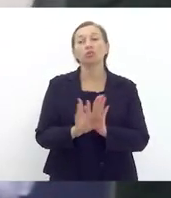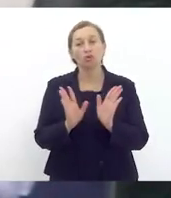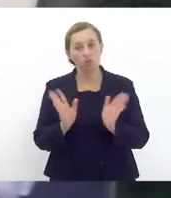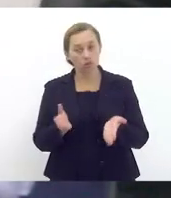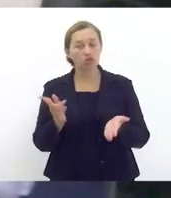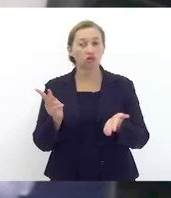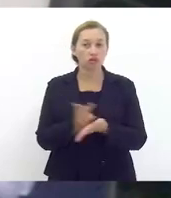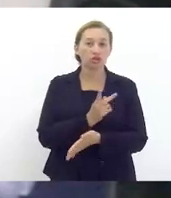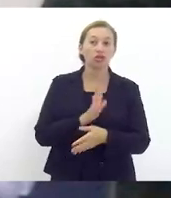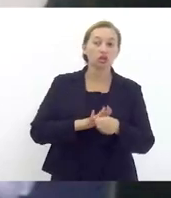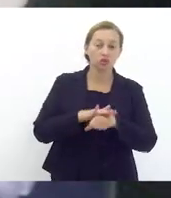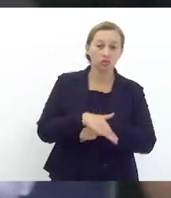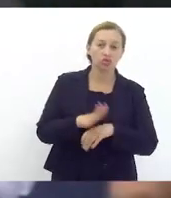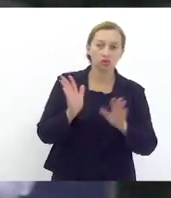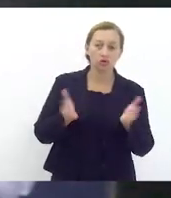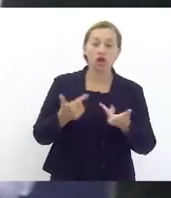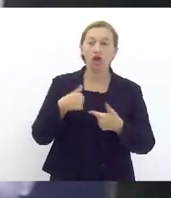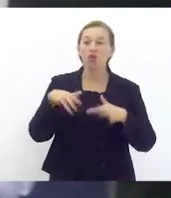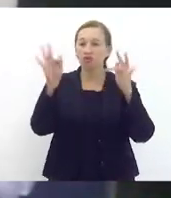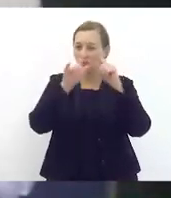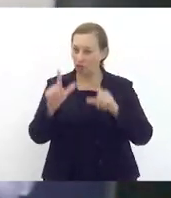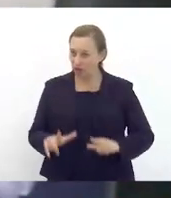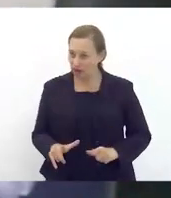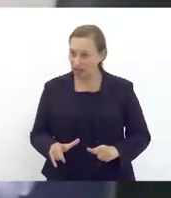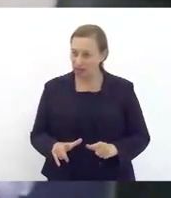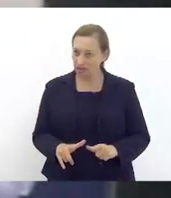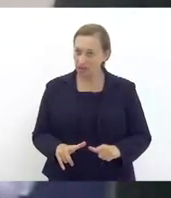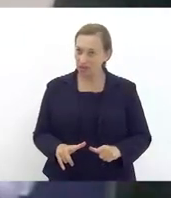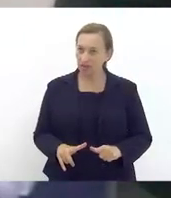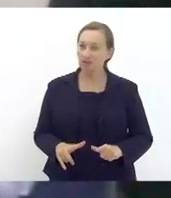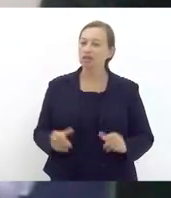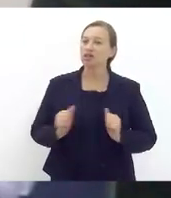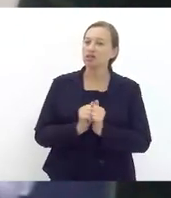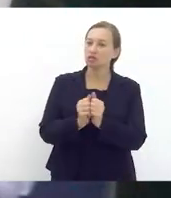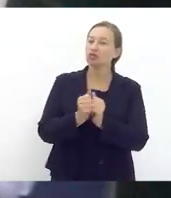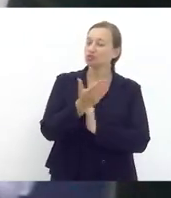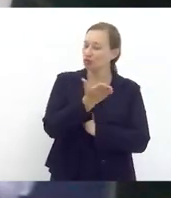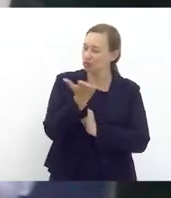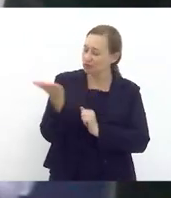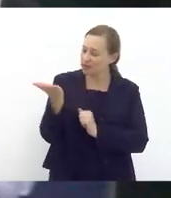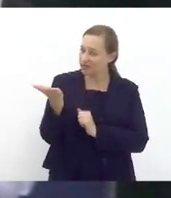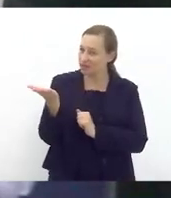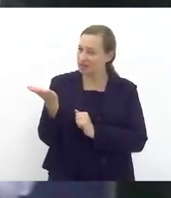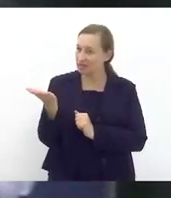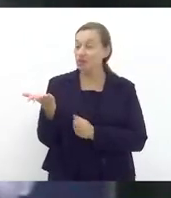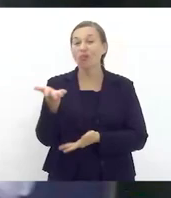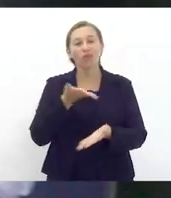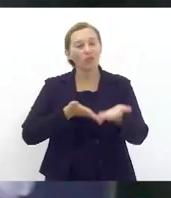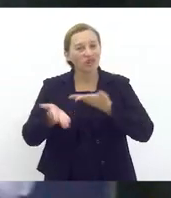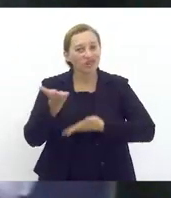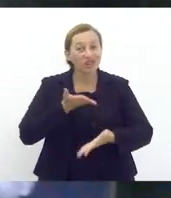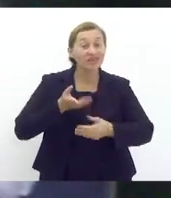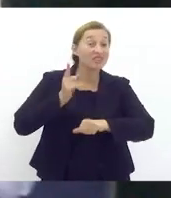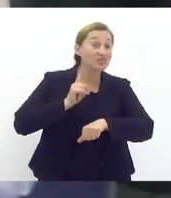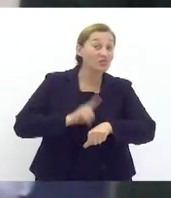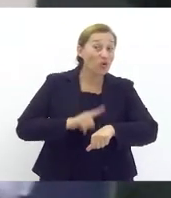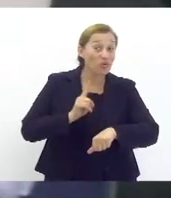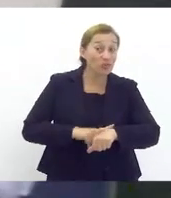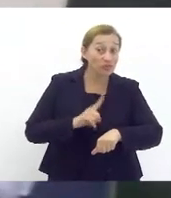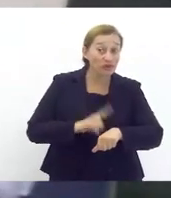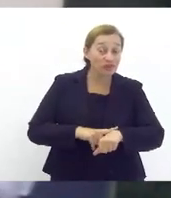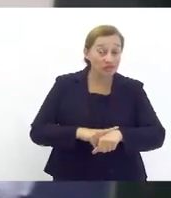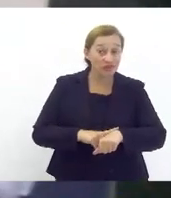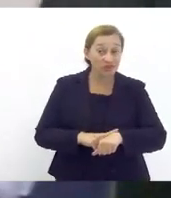na noite de hoje tô muito feliz de estar aqui junto com vocês compartilhando esse momento do